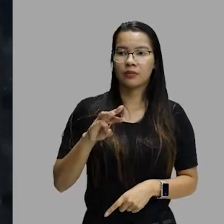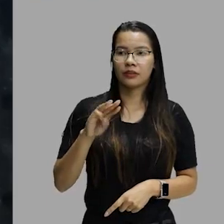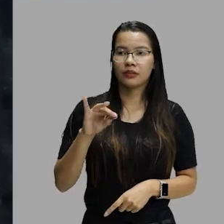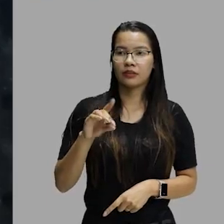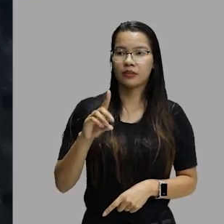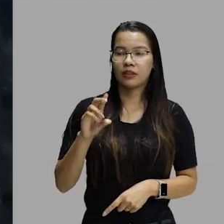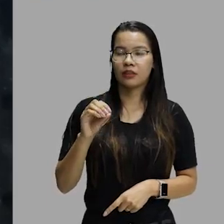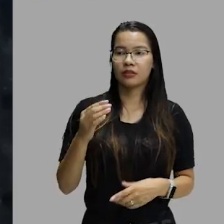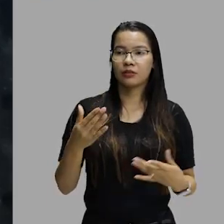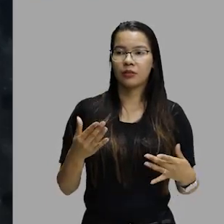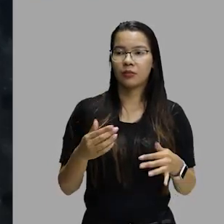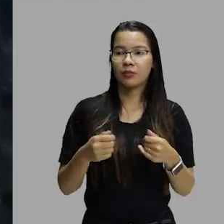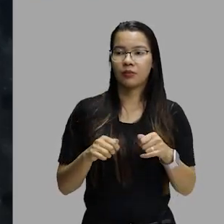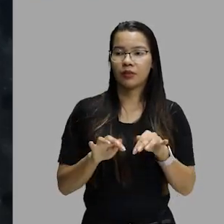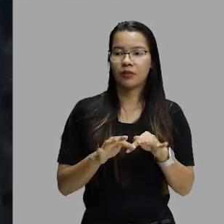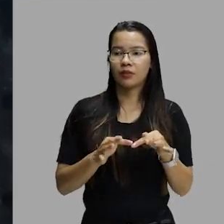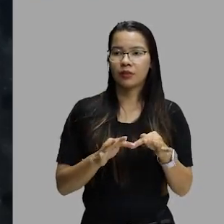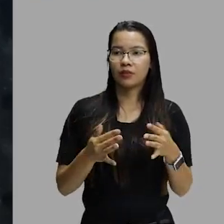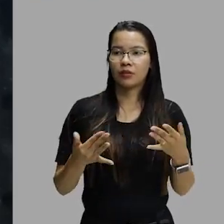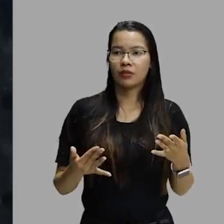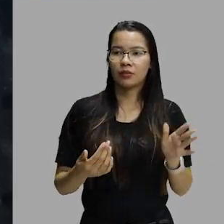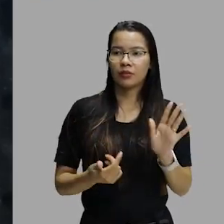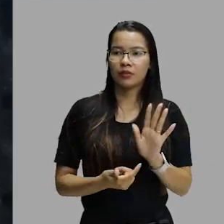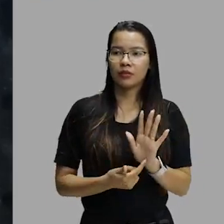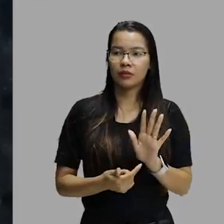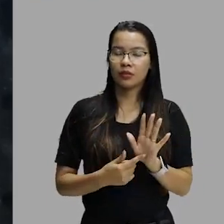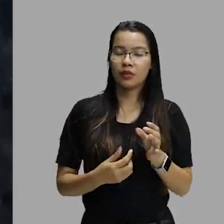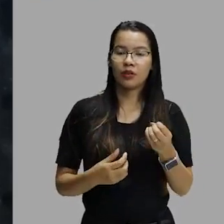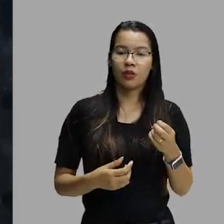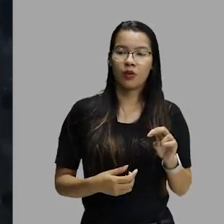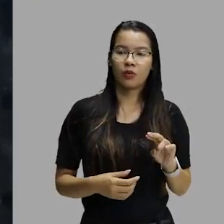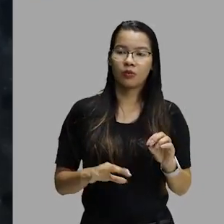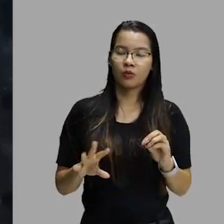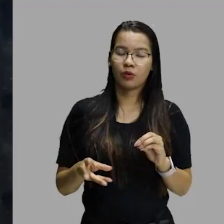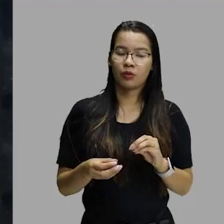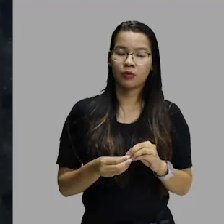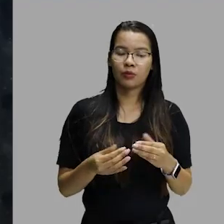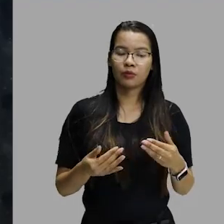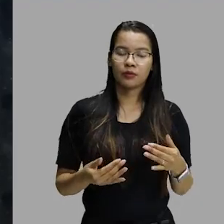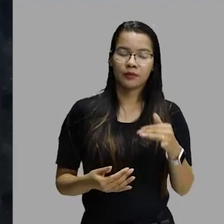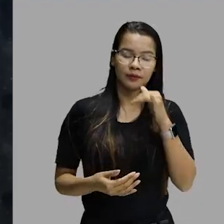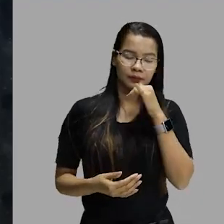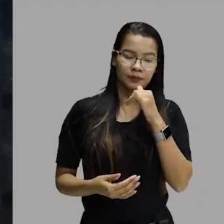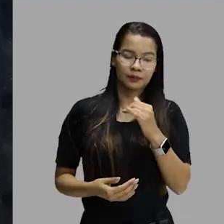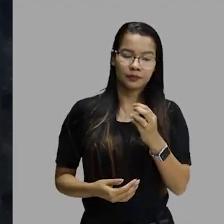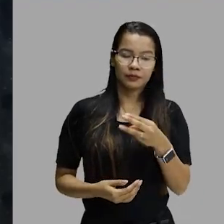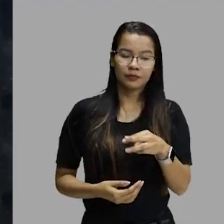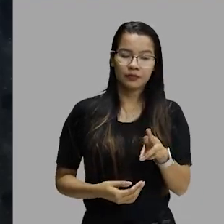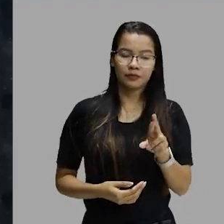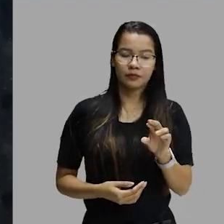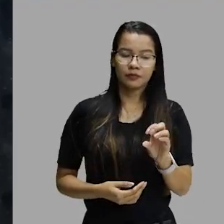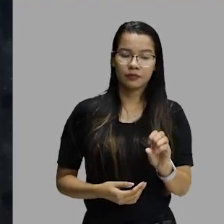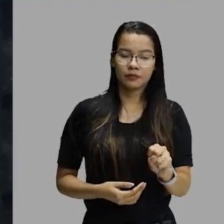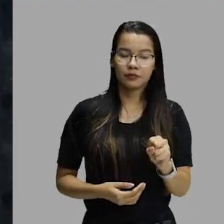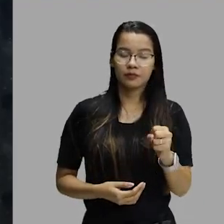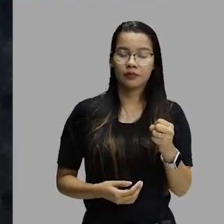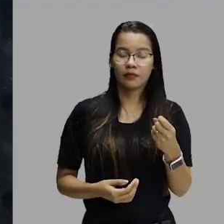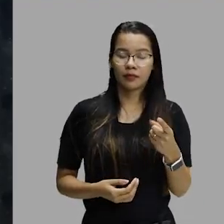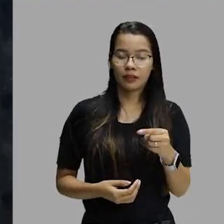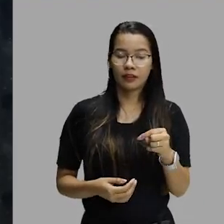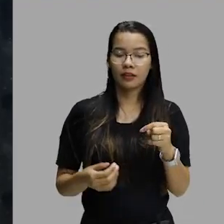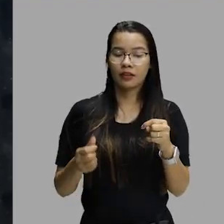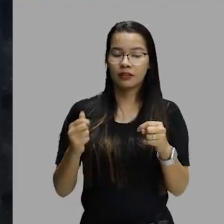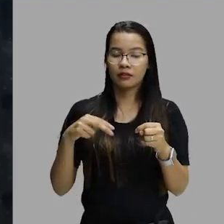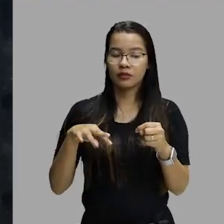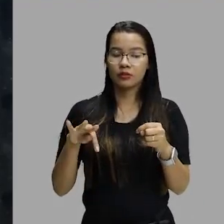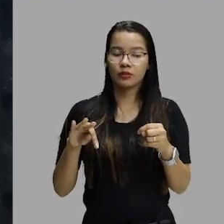simples, quando ele apresentar um núcleo, o Marcos está feliz. Ele pode ser composto, se eu disser Marcos e Antônio estão felizes. Ele